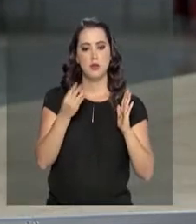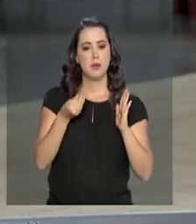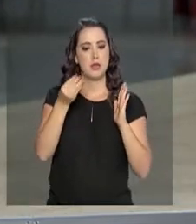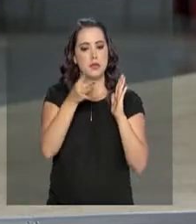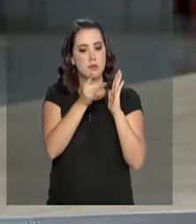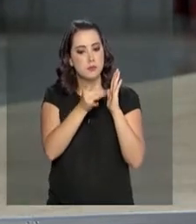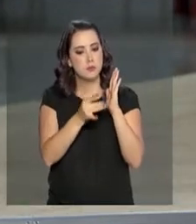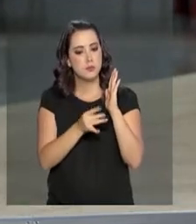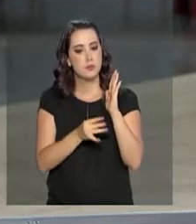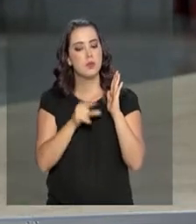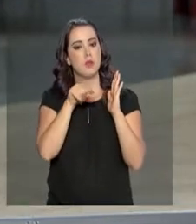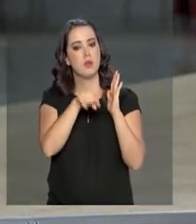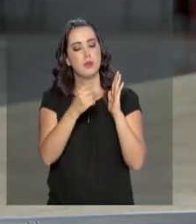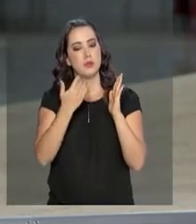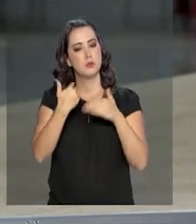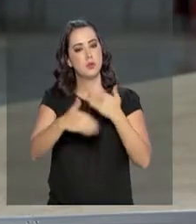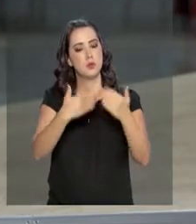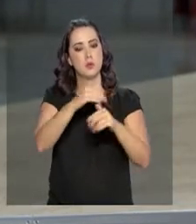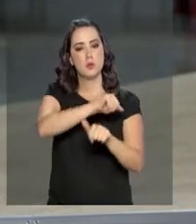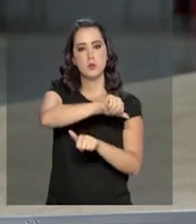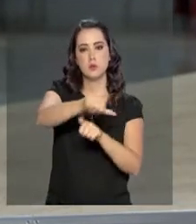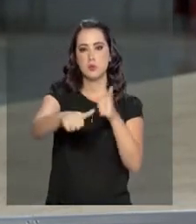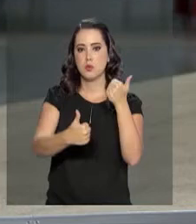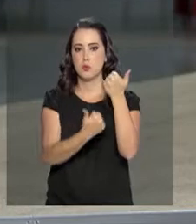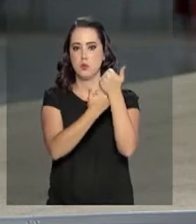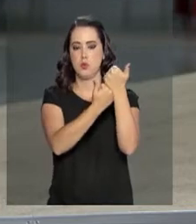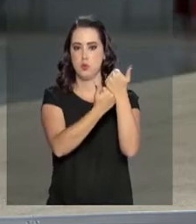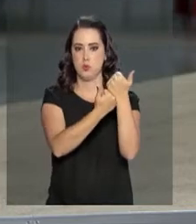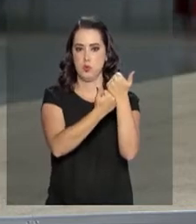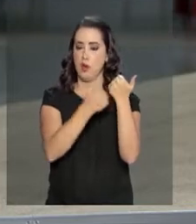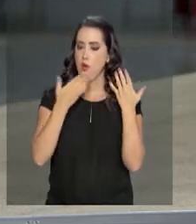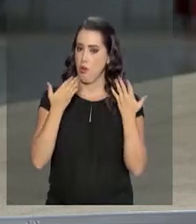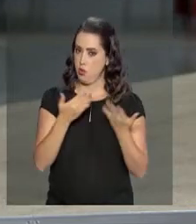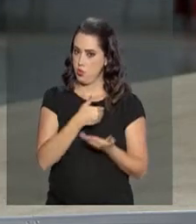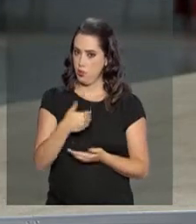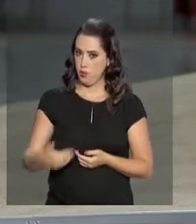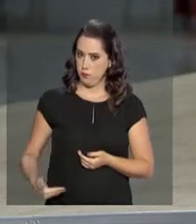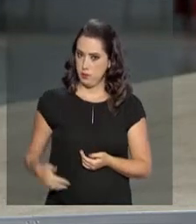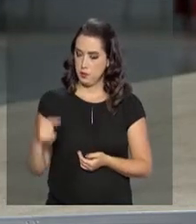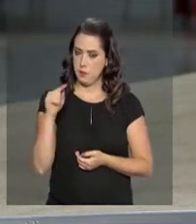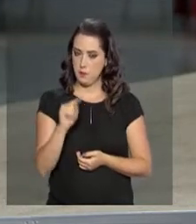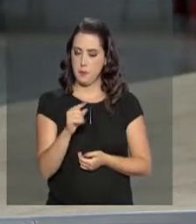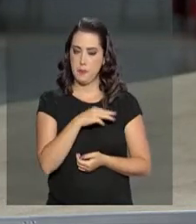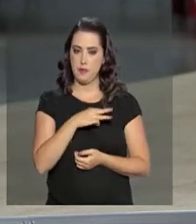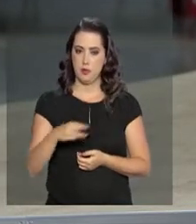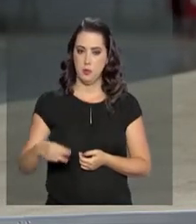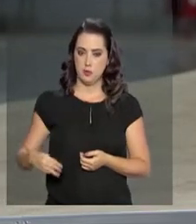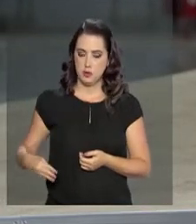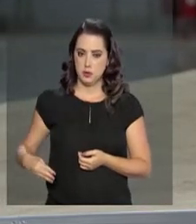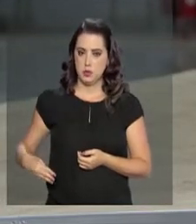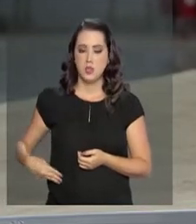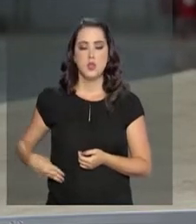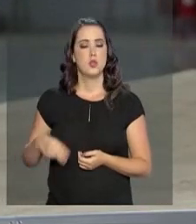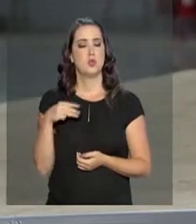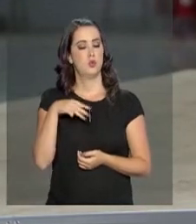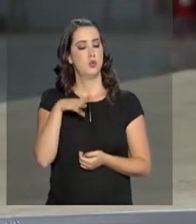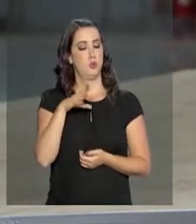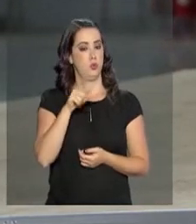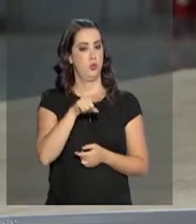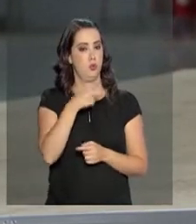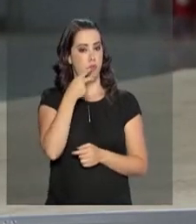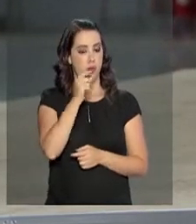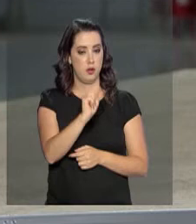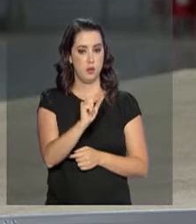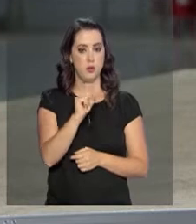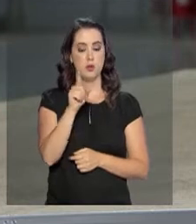detalhes sobre esse processo de transição de governo o ministro chefe da casa civil eliseu padilha disse que a intenção